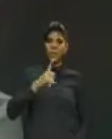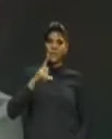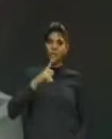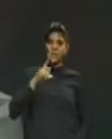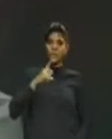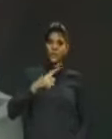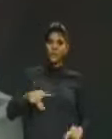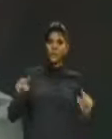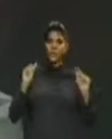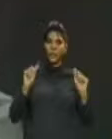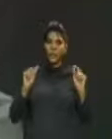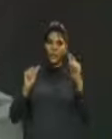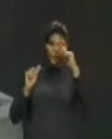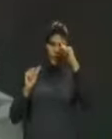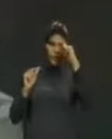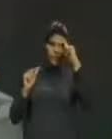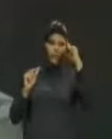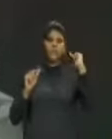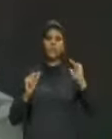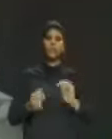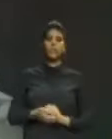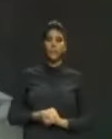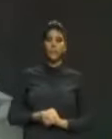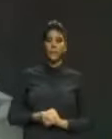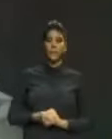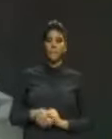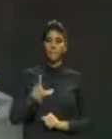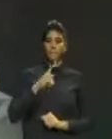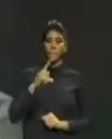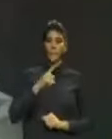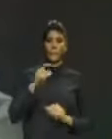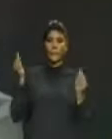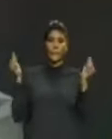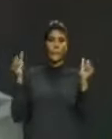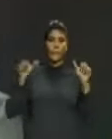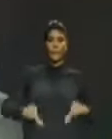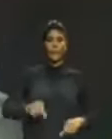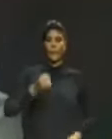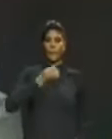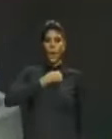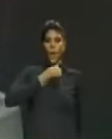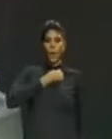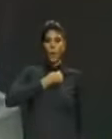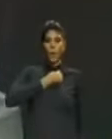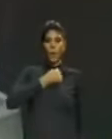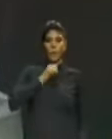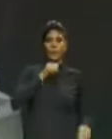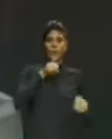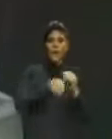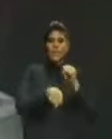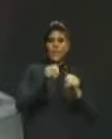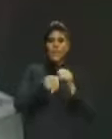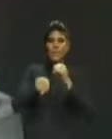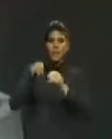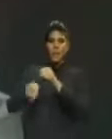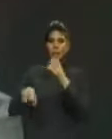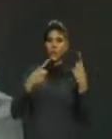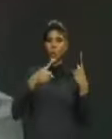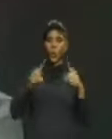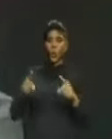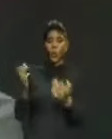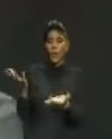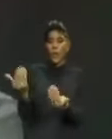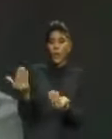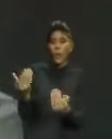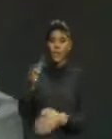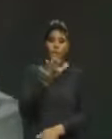registravam-se os maiores e piores indicadores de assassinato contra adolescentes, contra